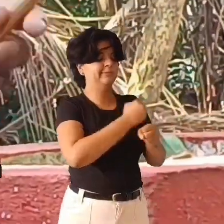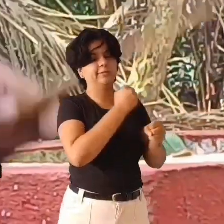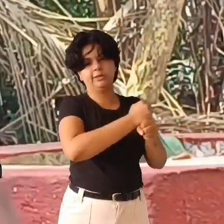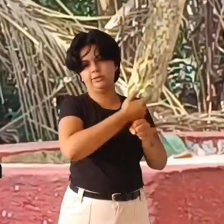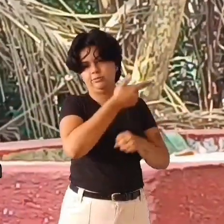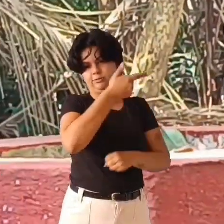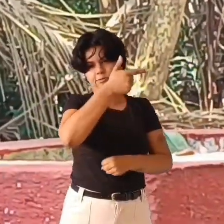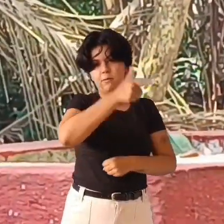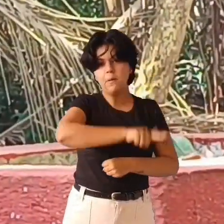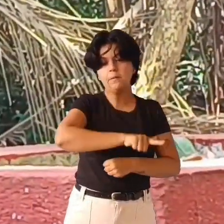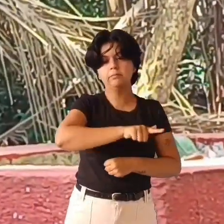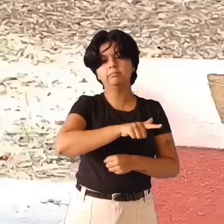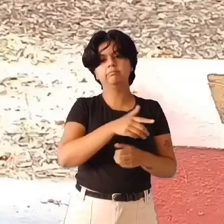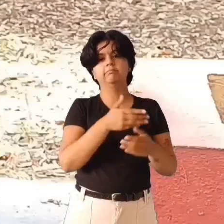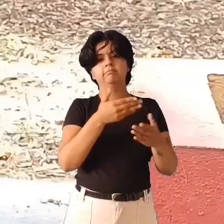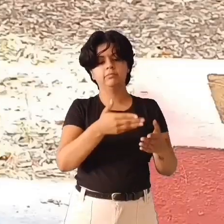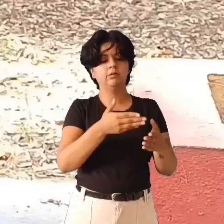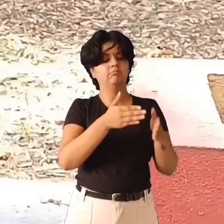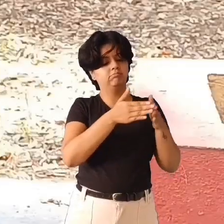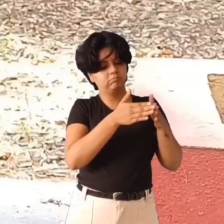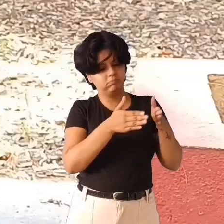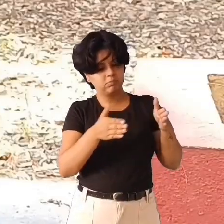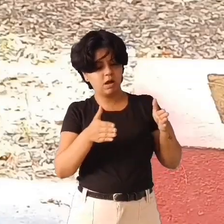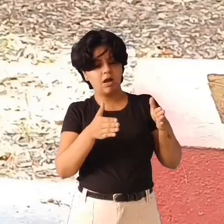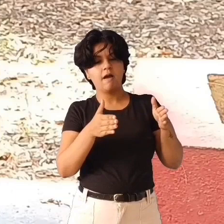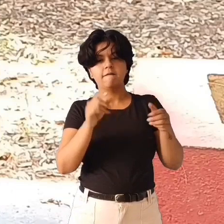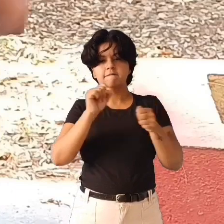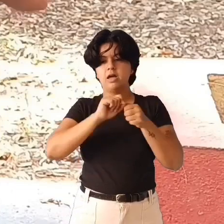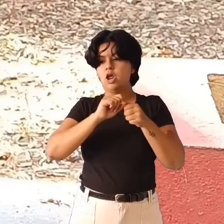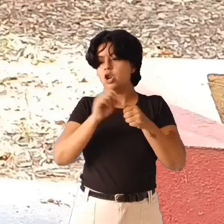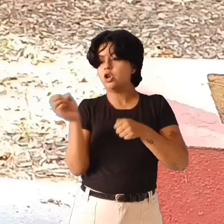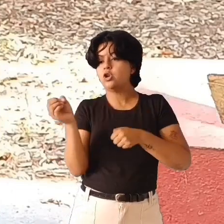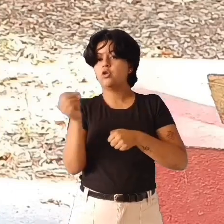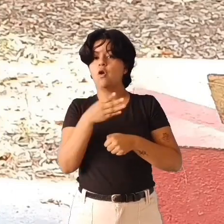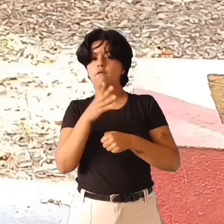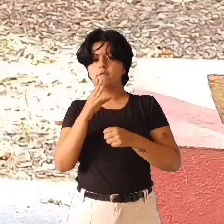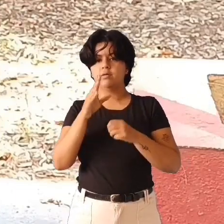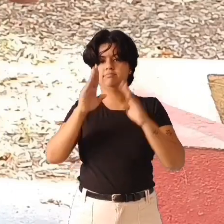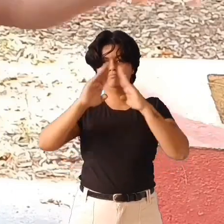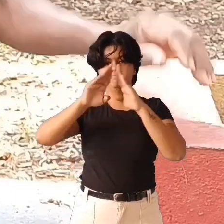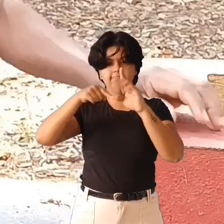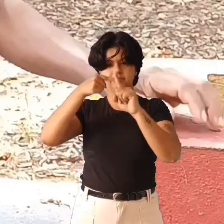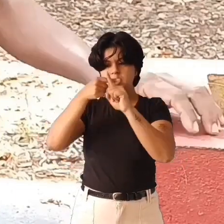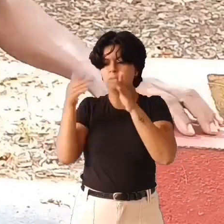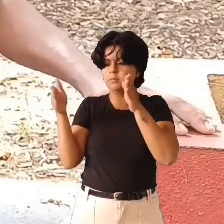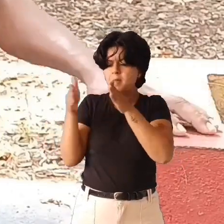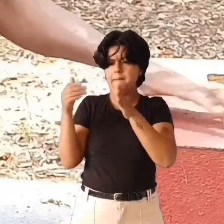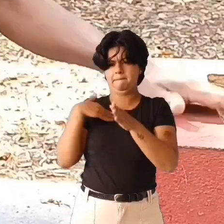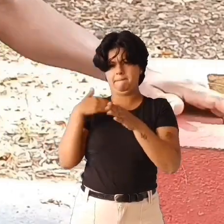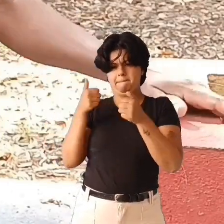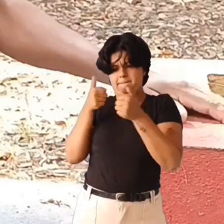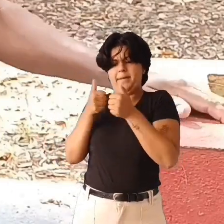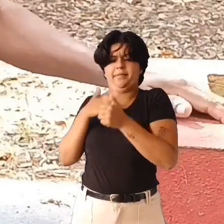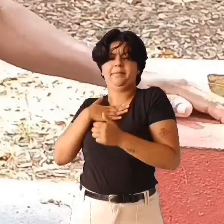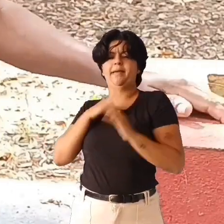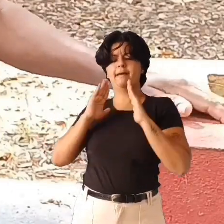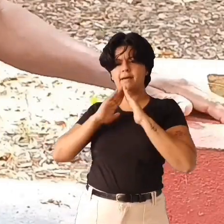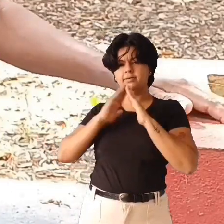de restaurá-la. Então eles passam, eles fazem uma nova igreja, que é onde é a capelinha, ali perto da minha